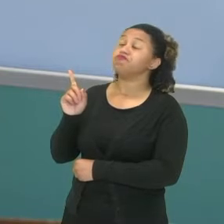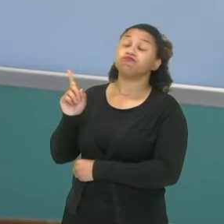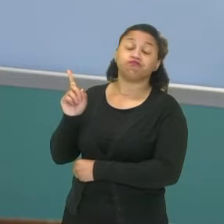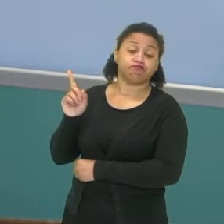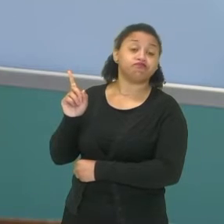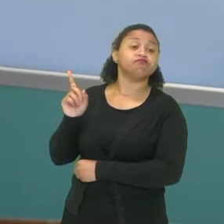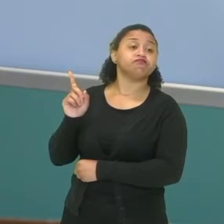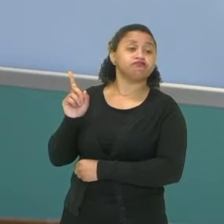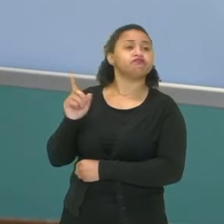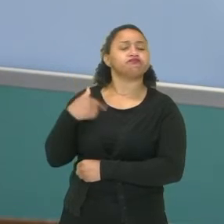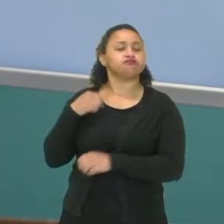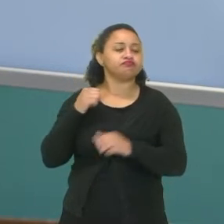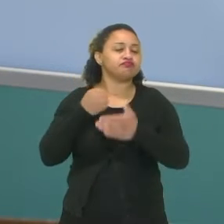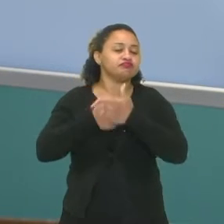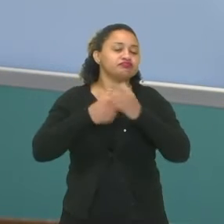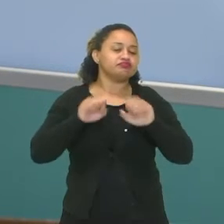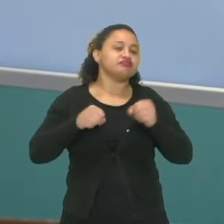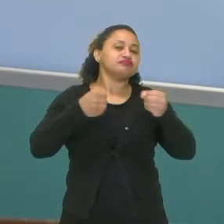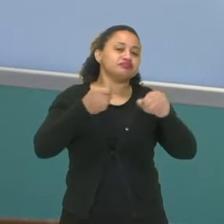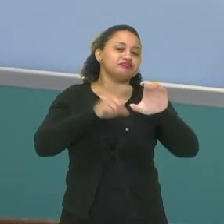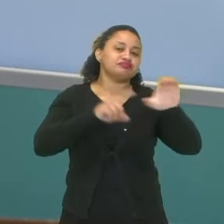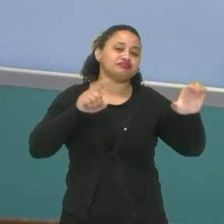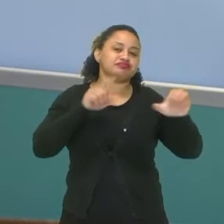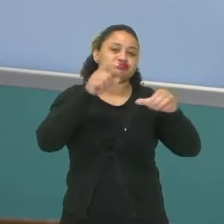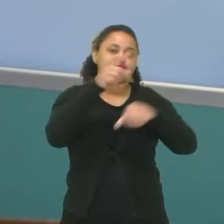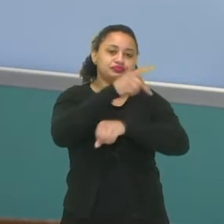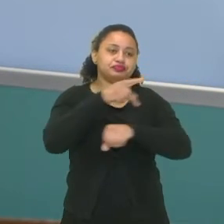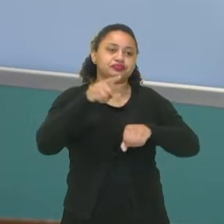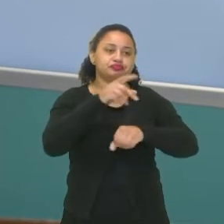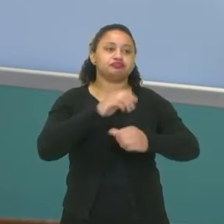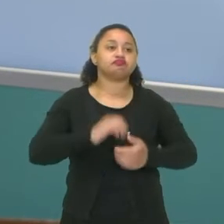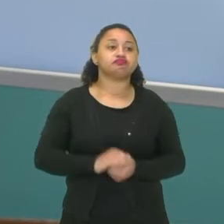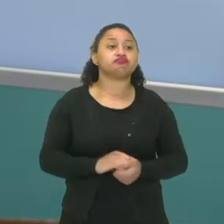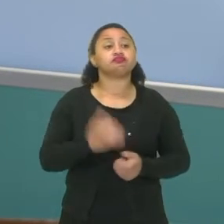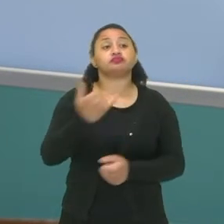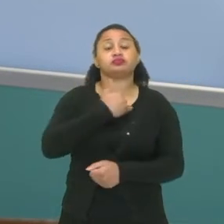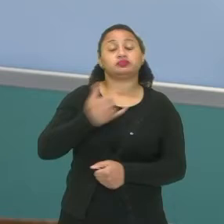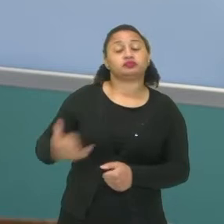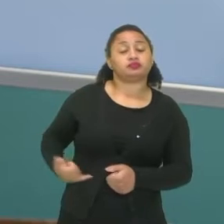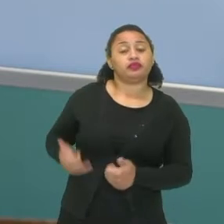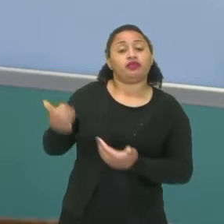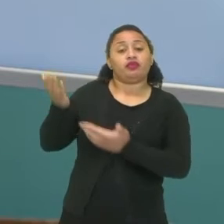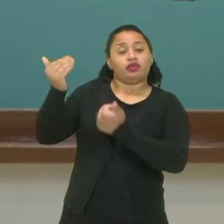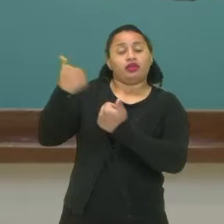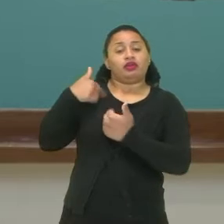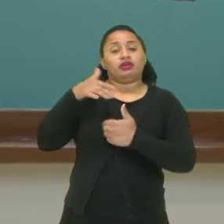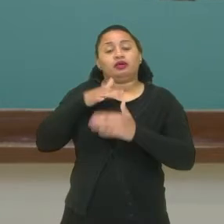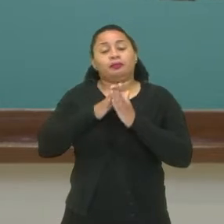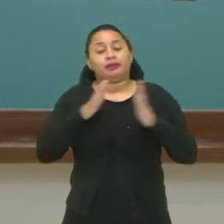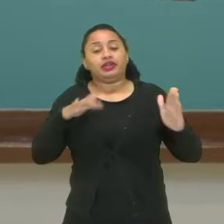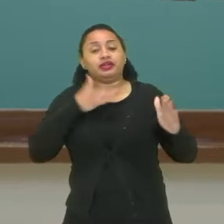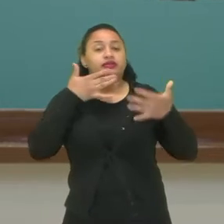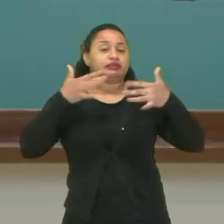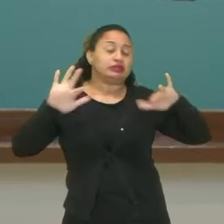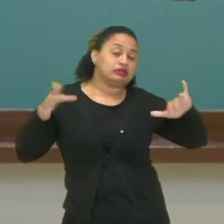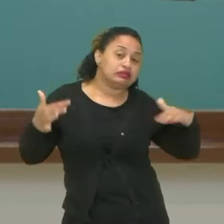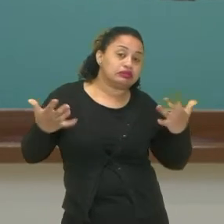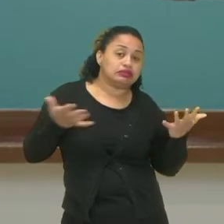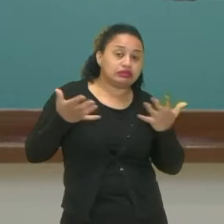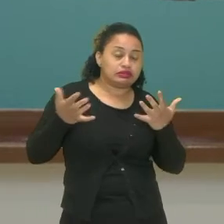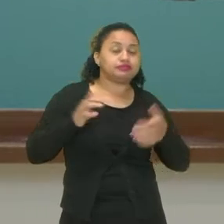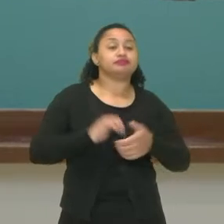Então aqui dando continuidade, né, o Império Espanhol em crise, né? Entre os anos de